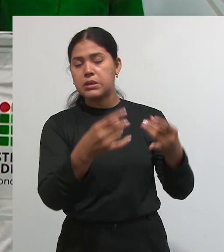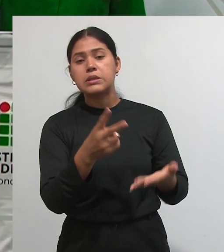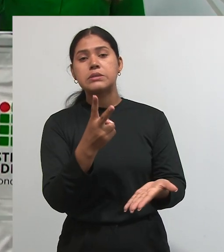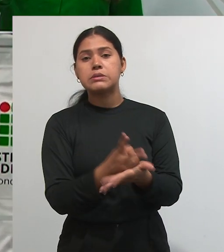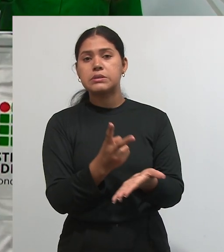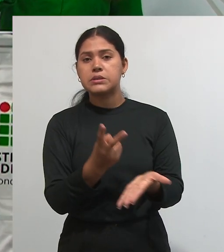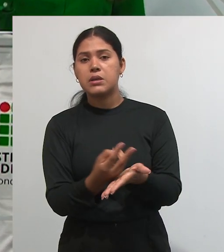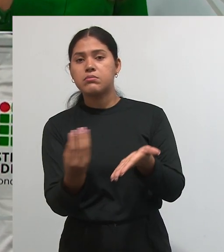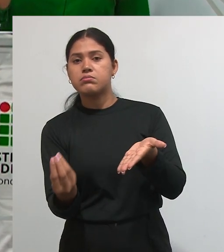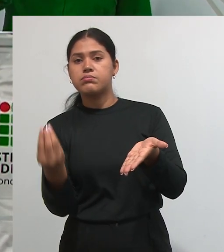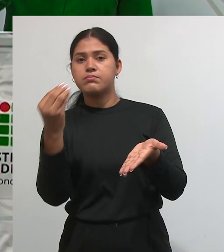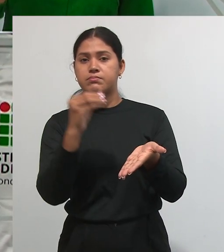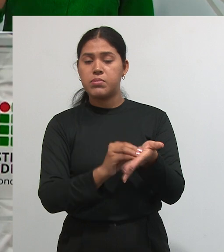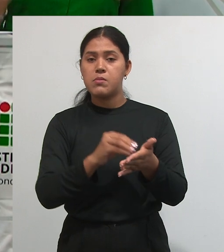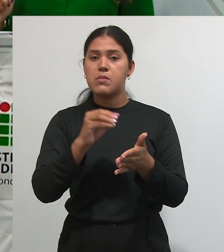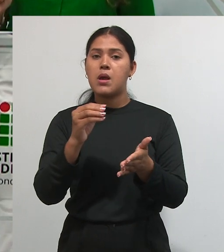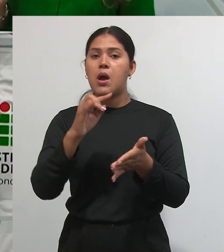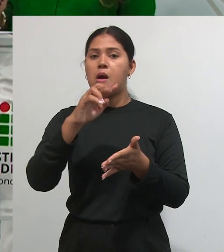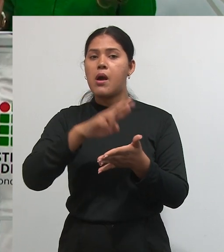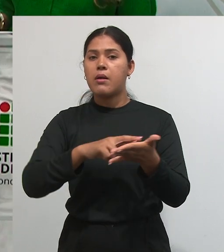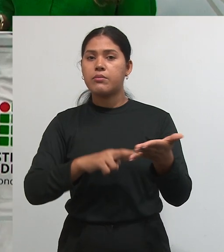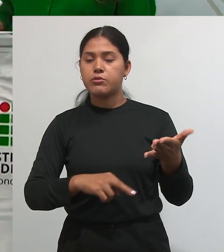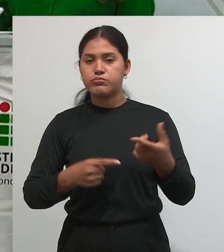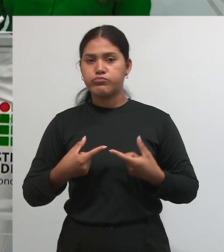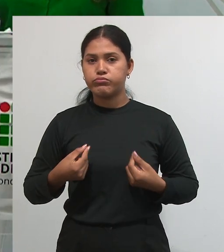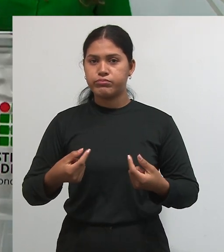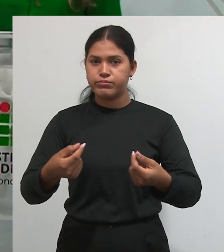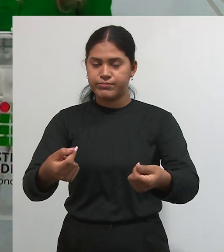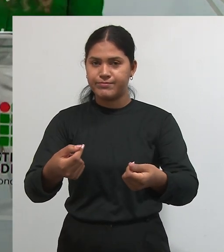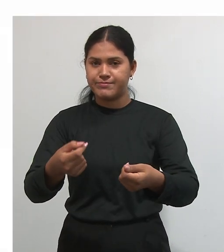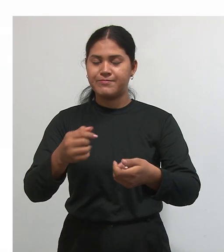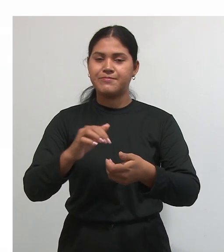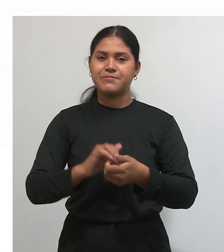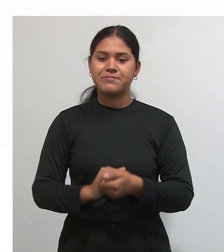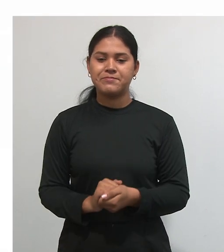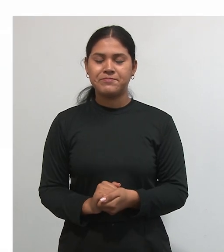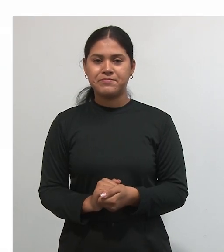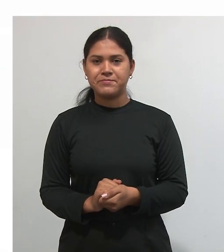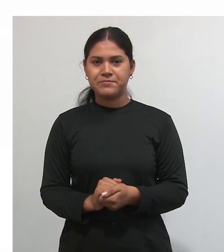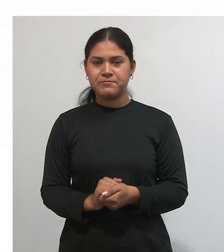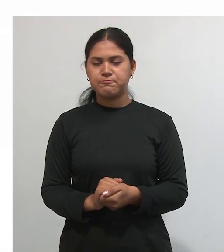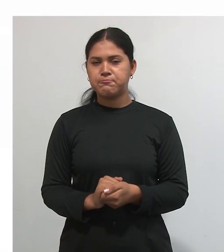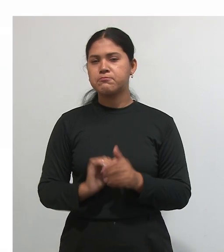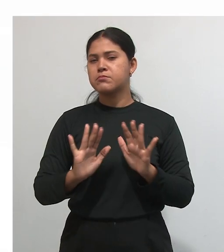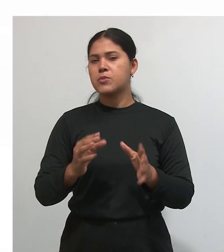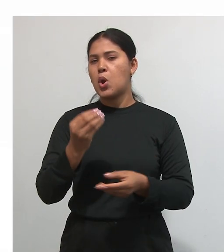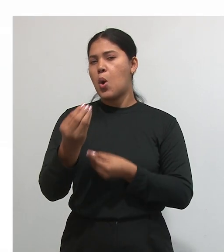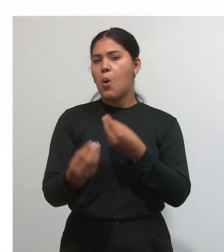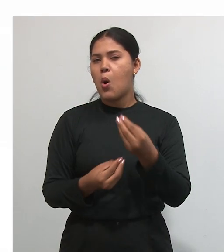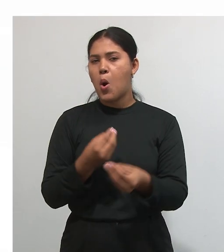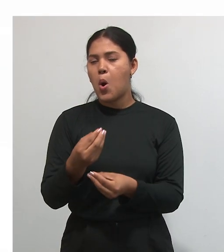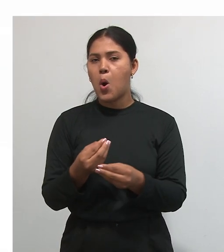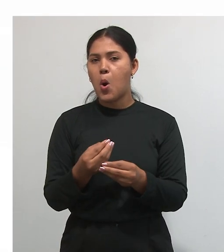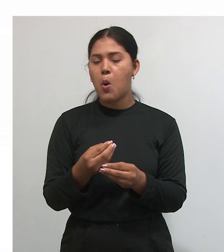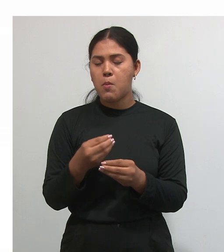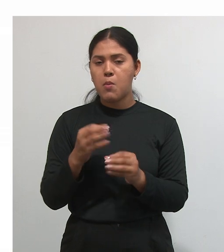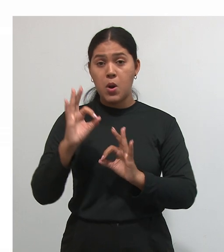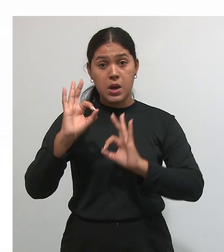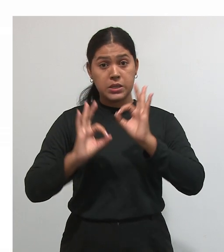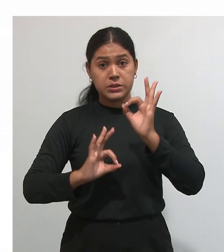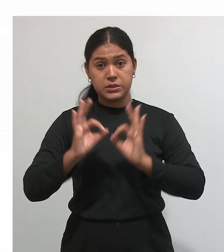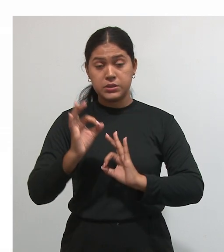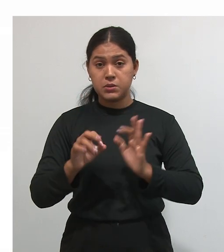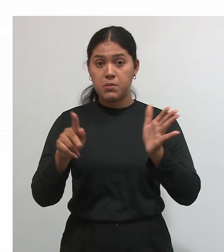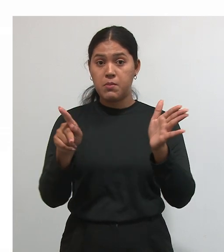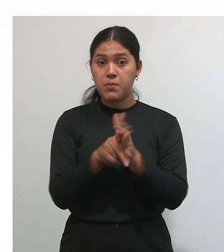tá? Deduzindo lá imobilizado, por exemplo, no ativo. Um exemplo. Bom, e como é realizado o procedimento